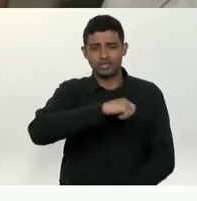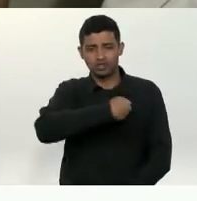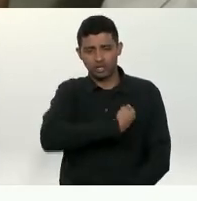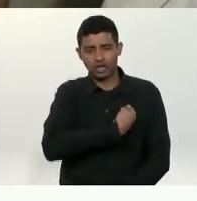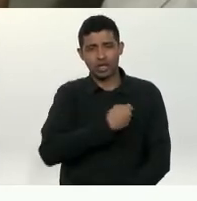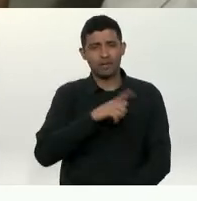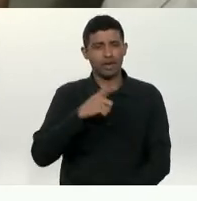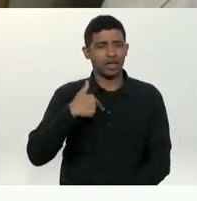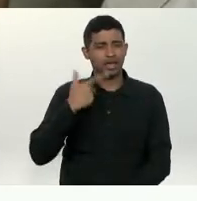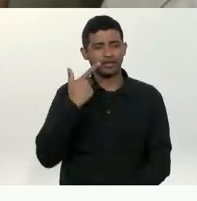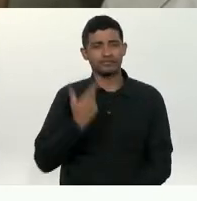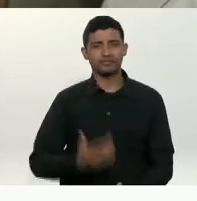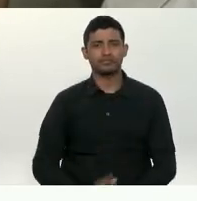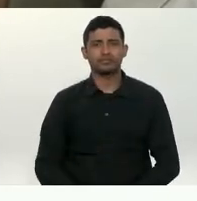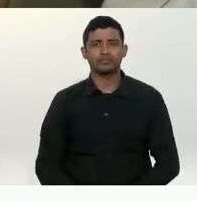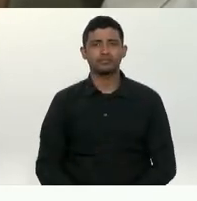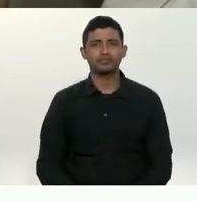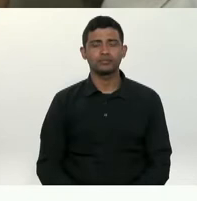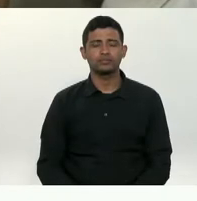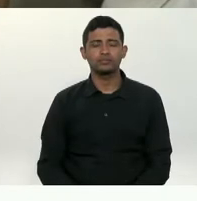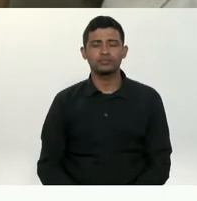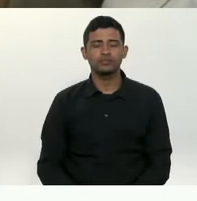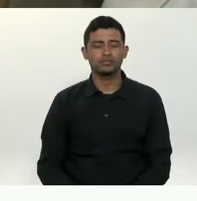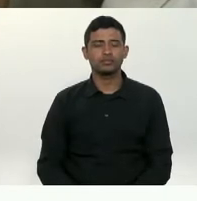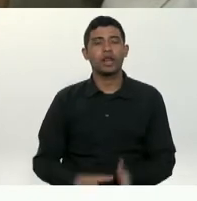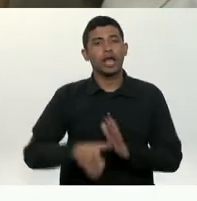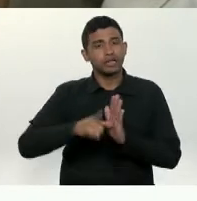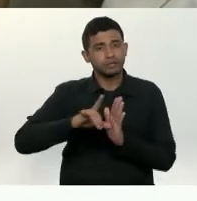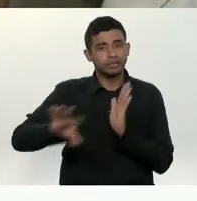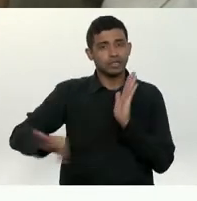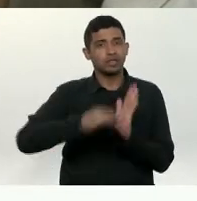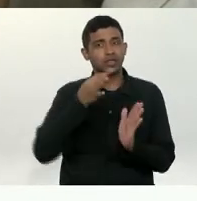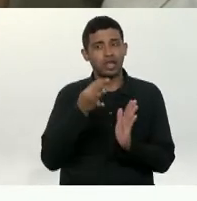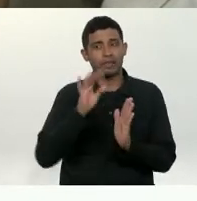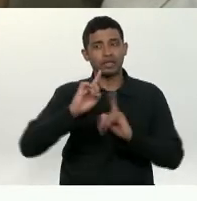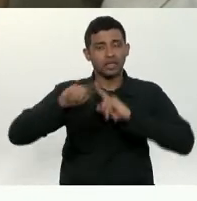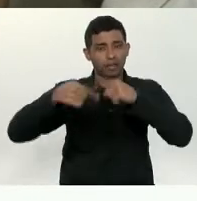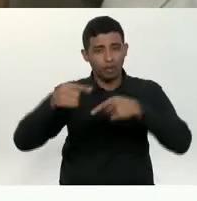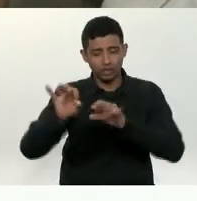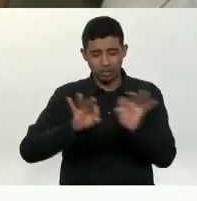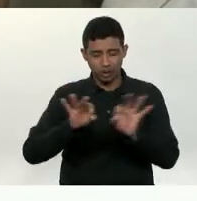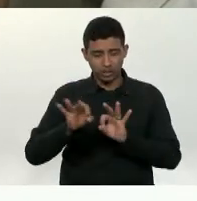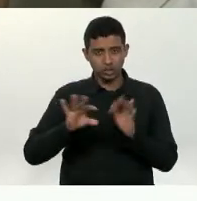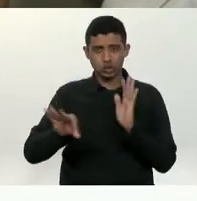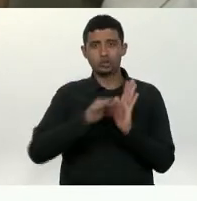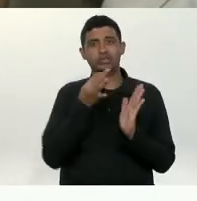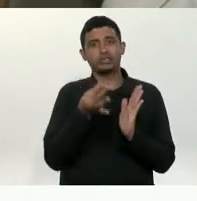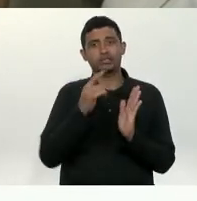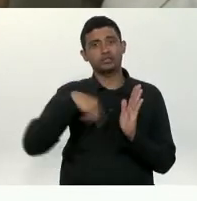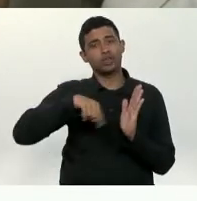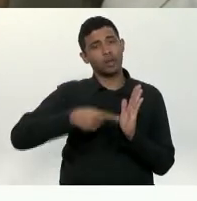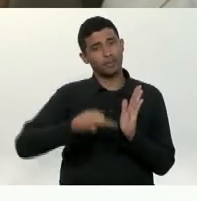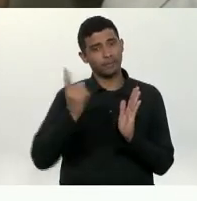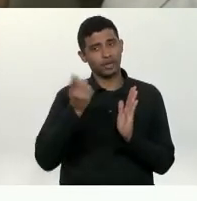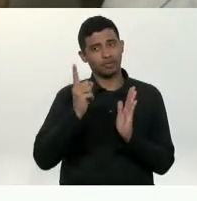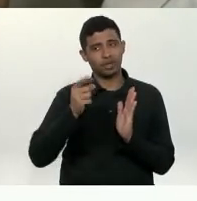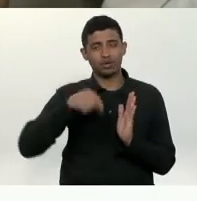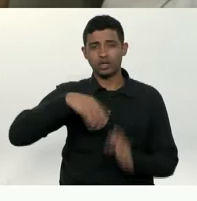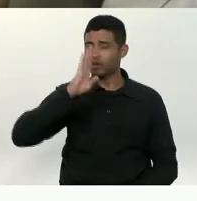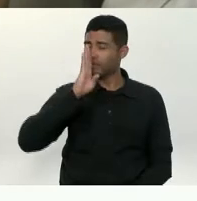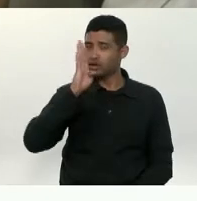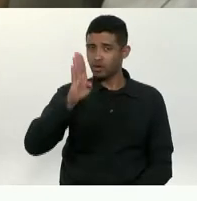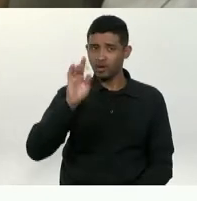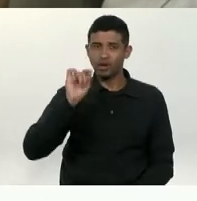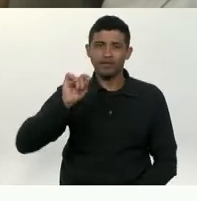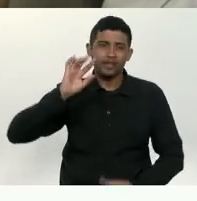à renovação, à antecipação da outorga e à renovação do contrato de concessão, nós primeiro vamos priorizar a